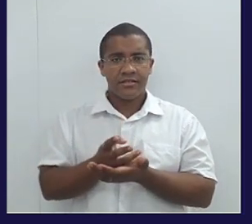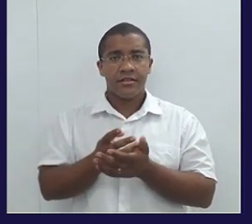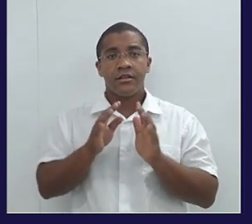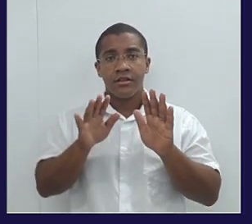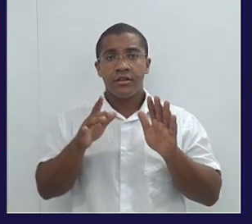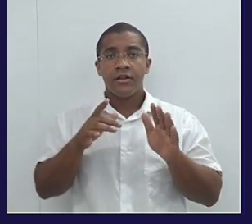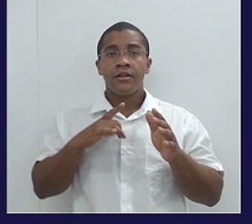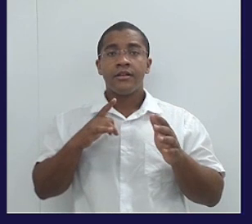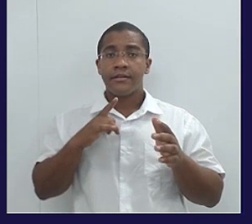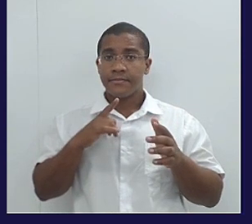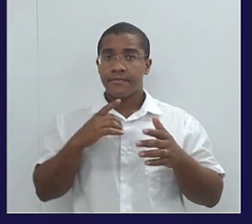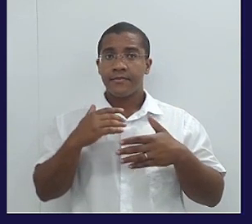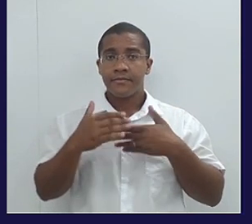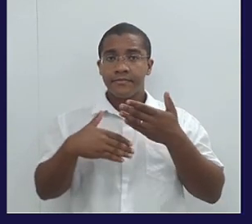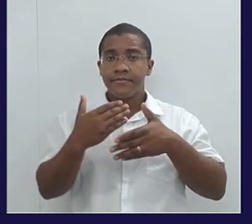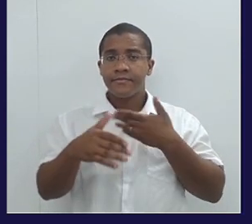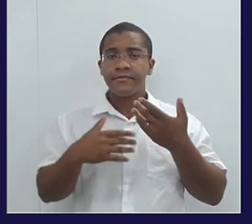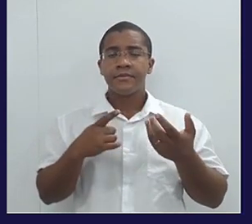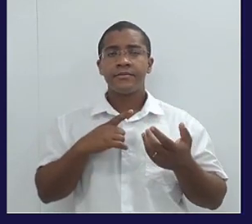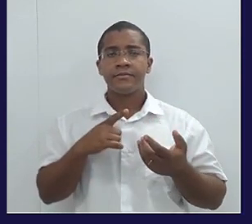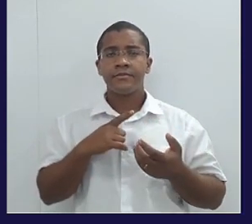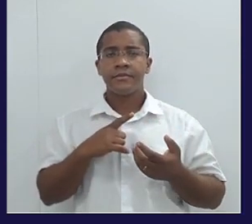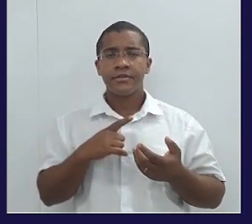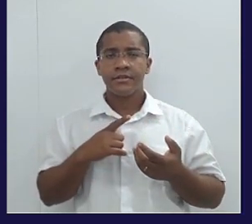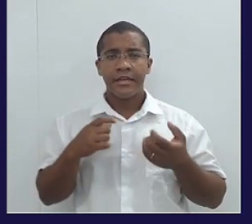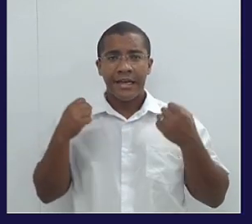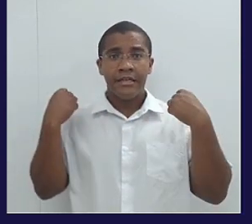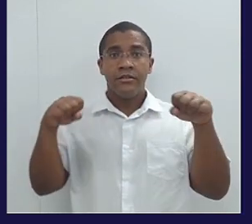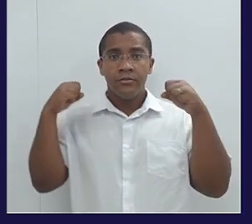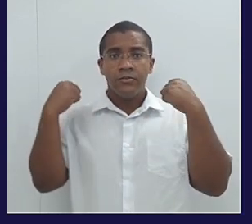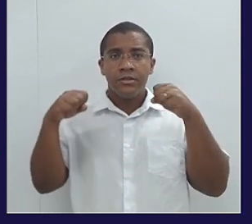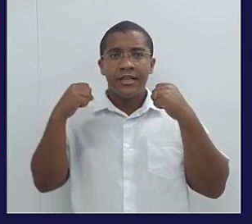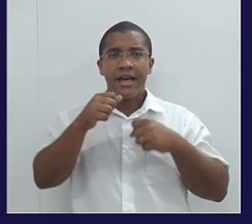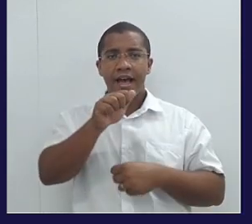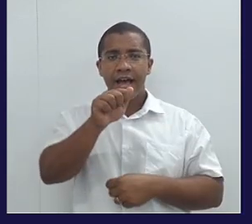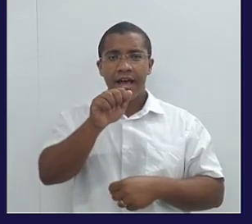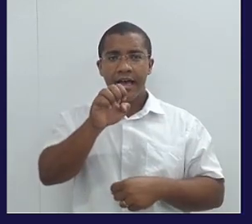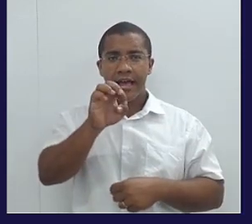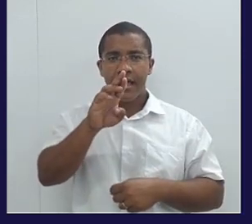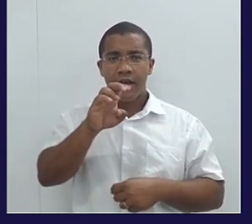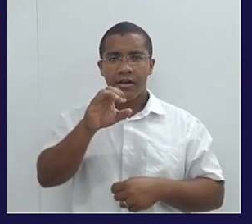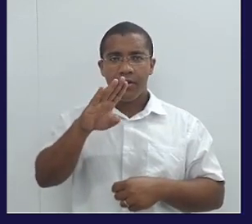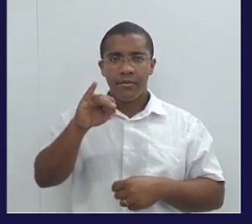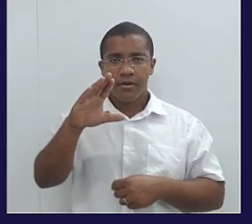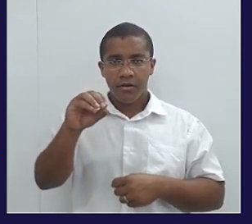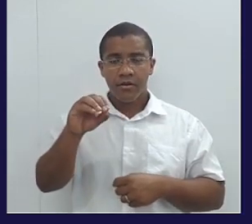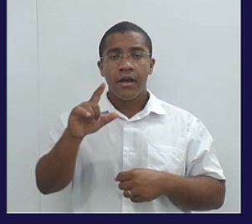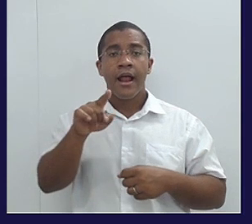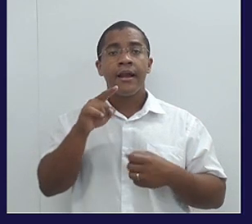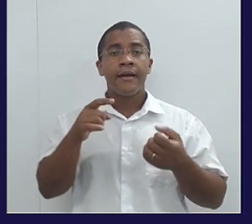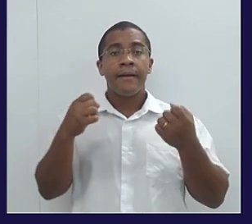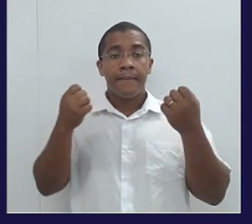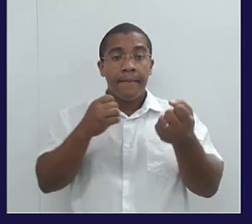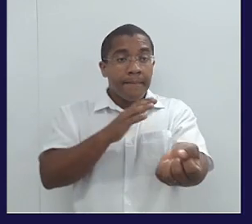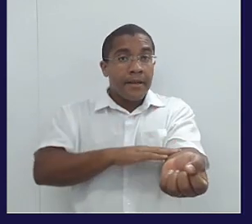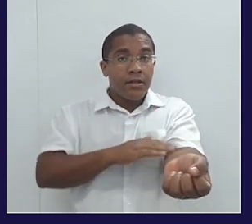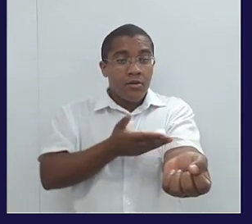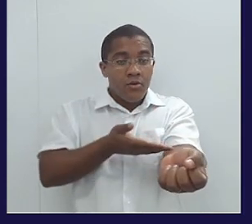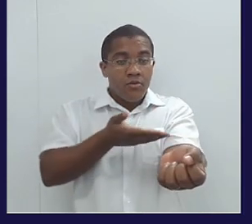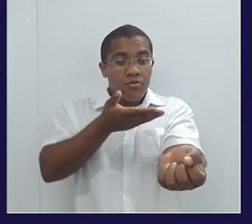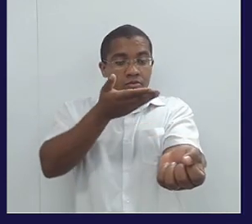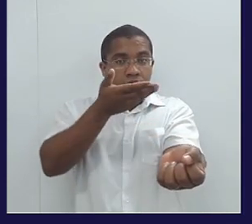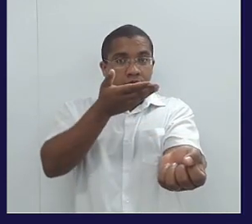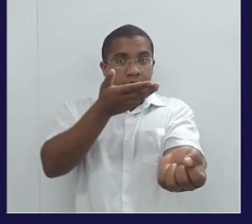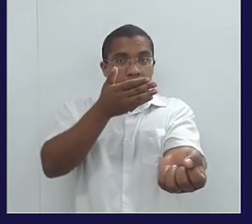Então, logo após o término de uma sessão de exercício aeróbico, a pressão arterial ela vai